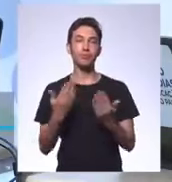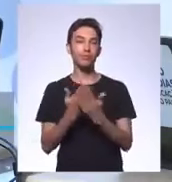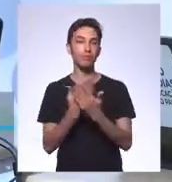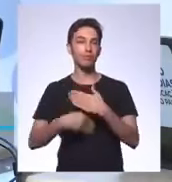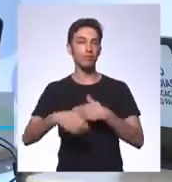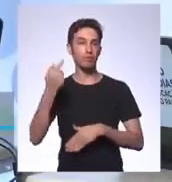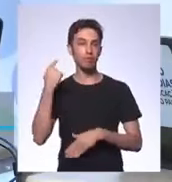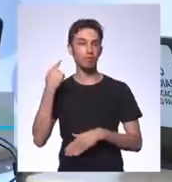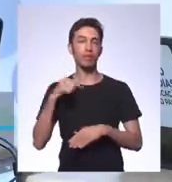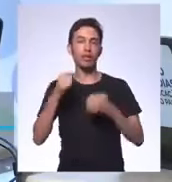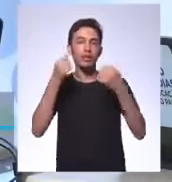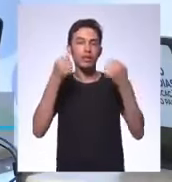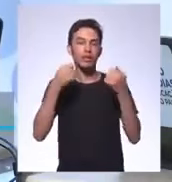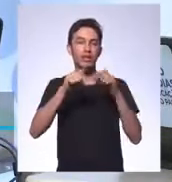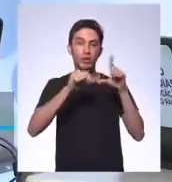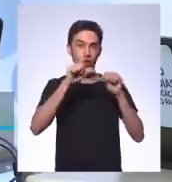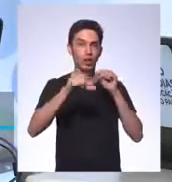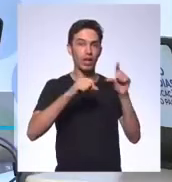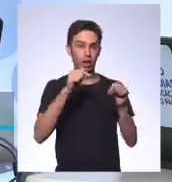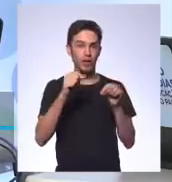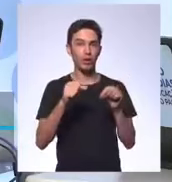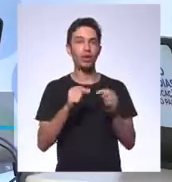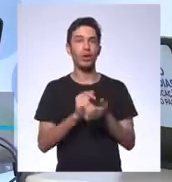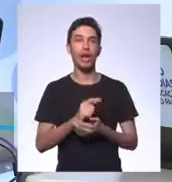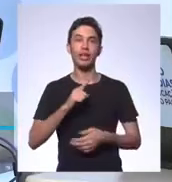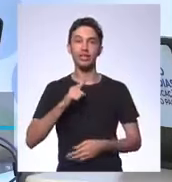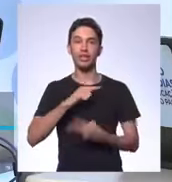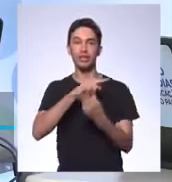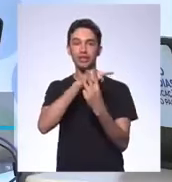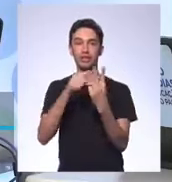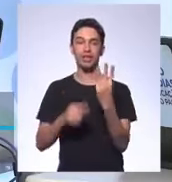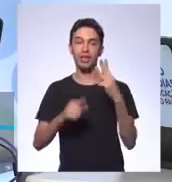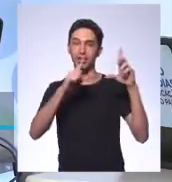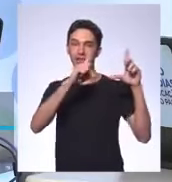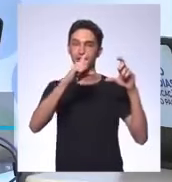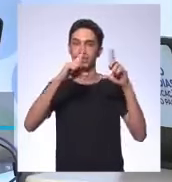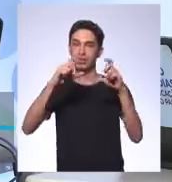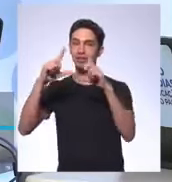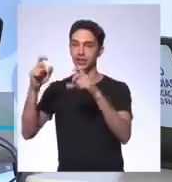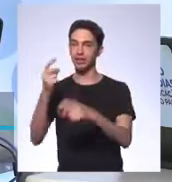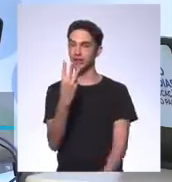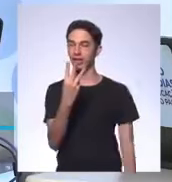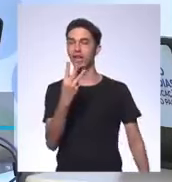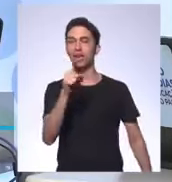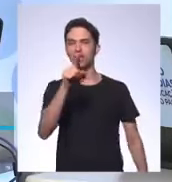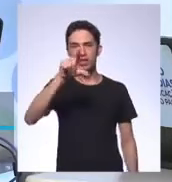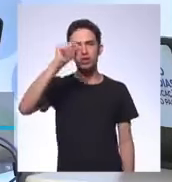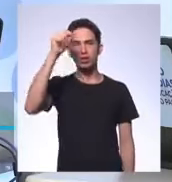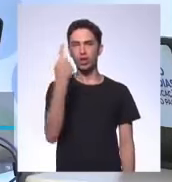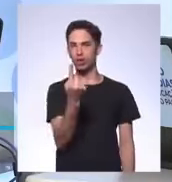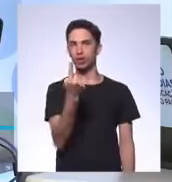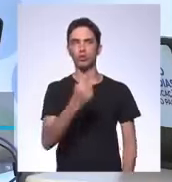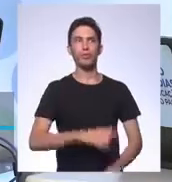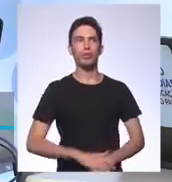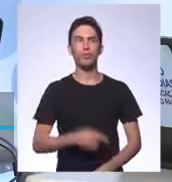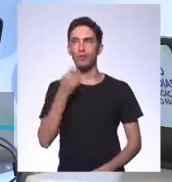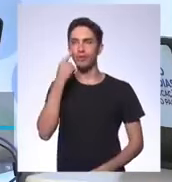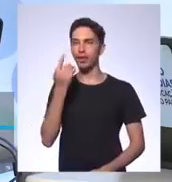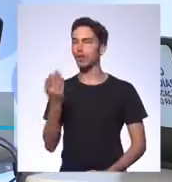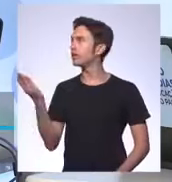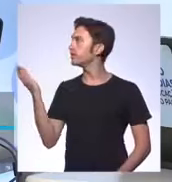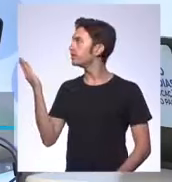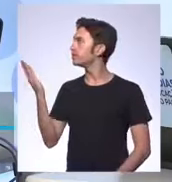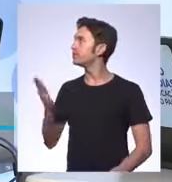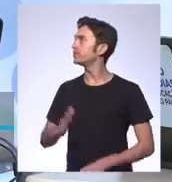uma escolha, né? Vocês tinham 3 imagens e vocês selecionaram uma. Então, vamos lá. Ó. Coloquem